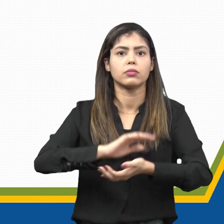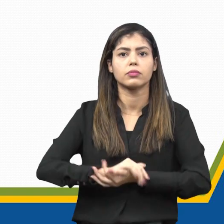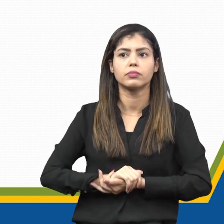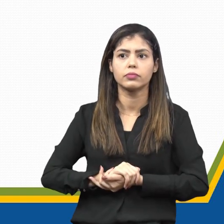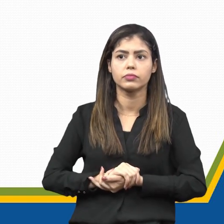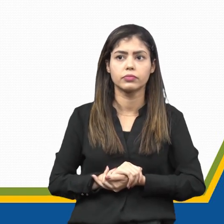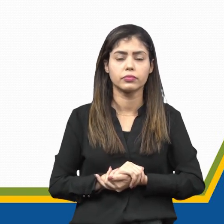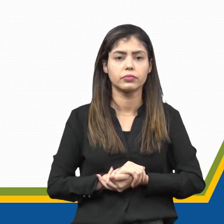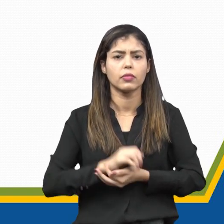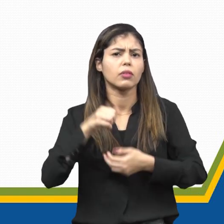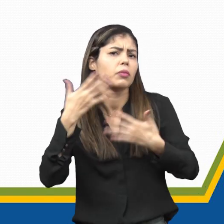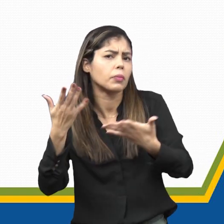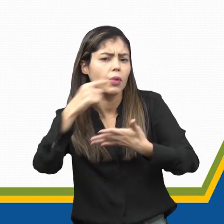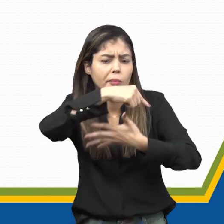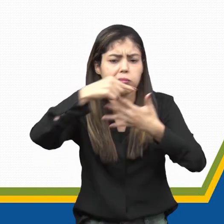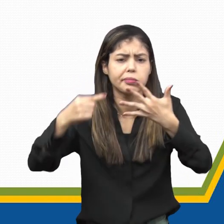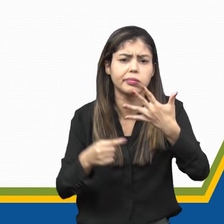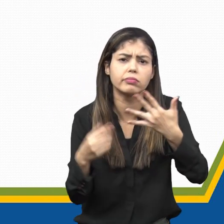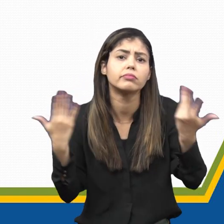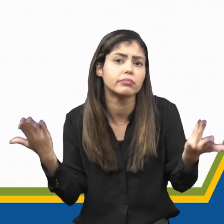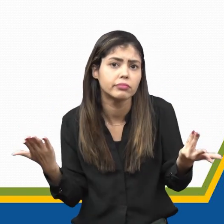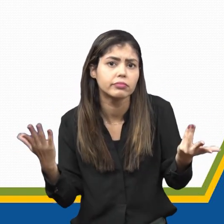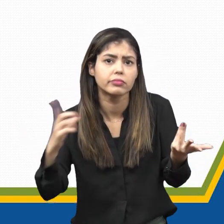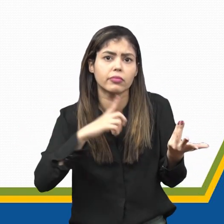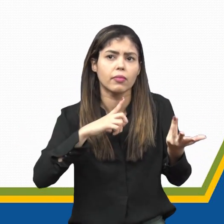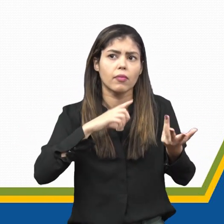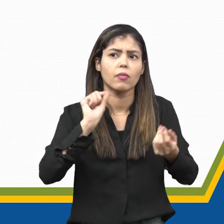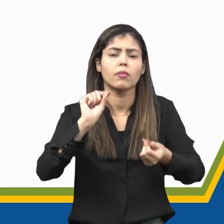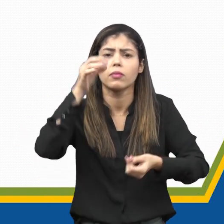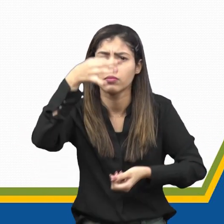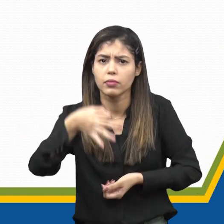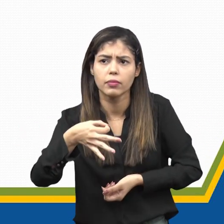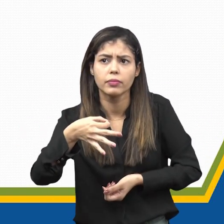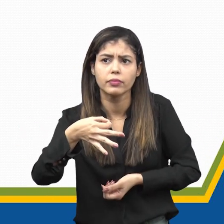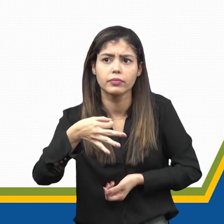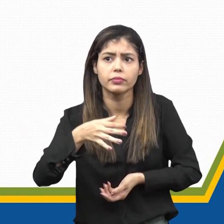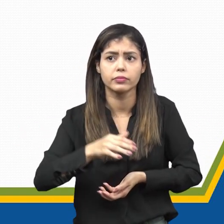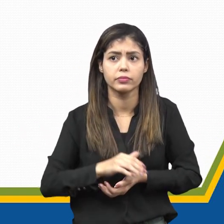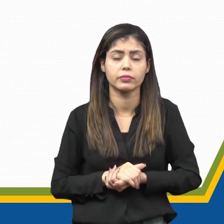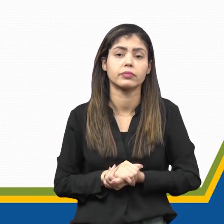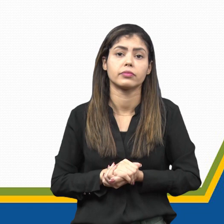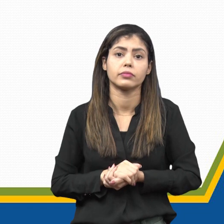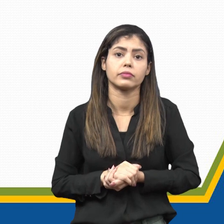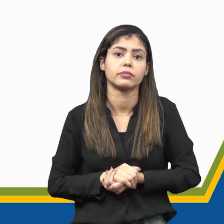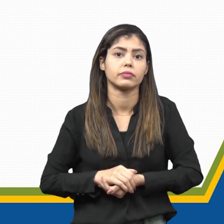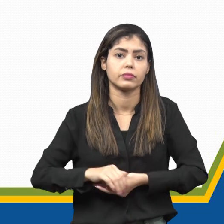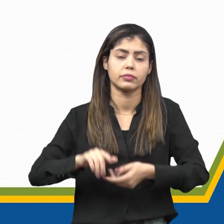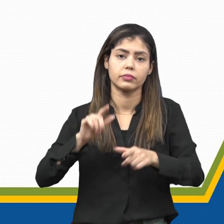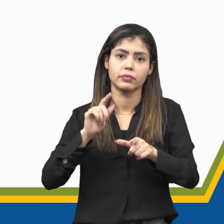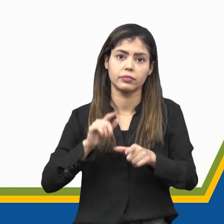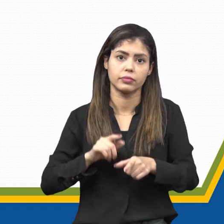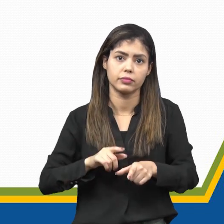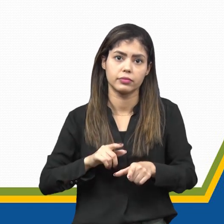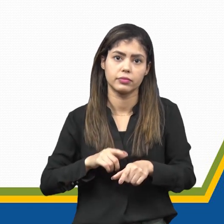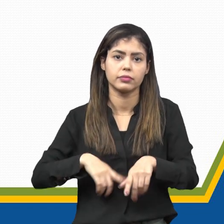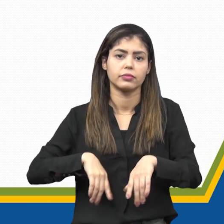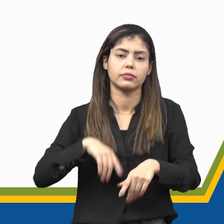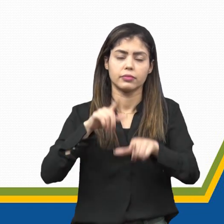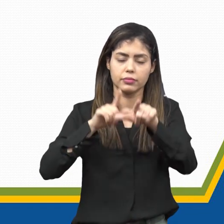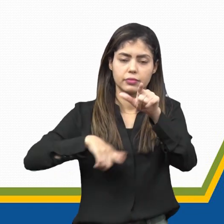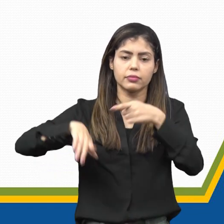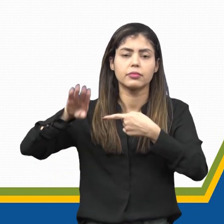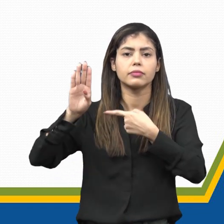índios. E aí, pessoal, temos como alternativa correta A questão, né?